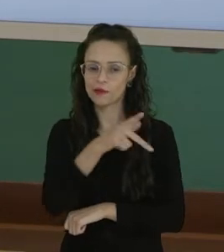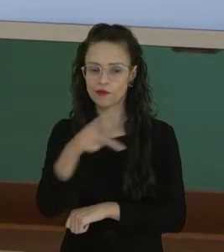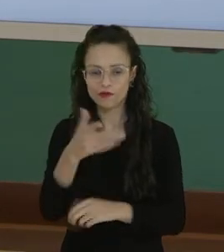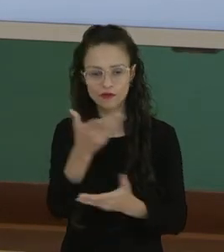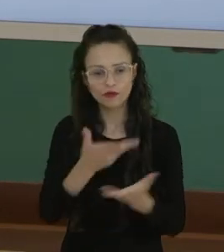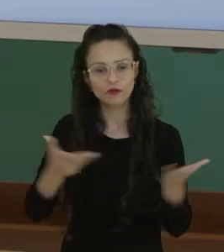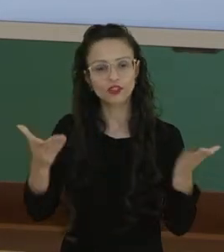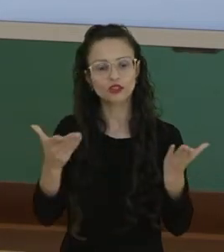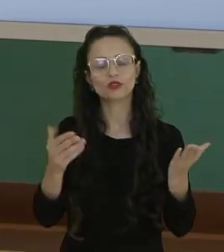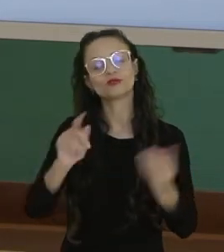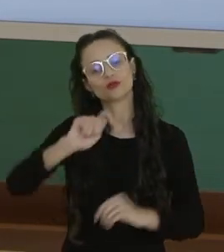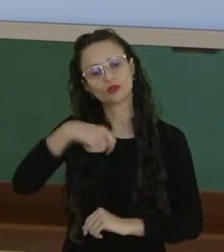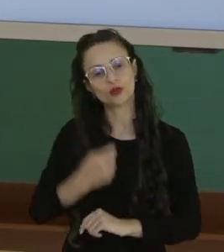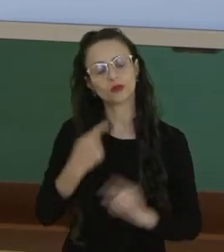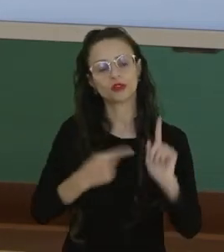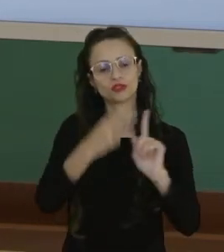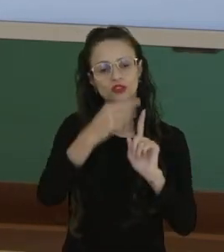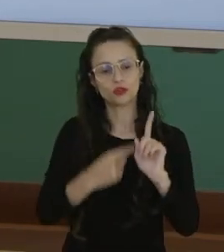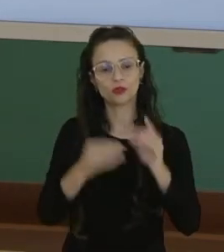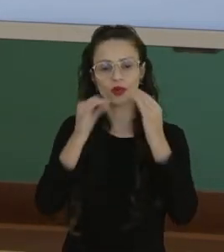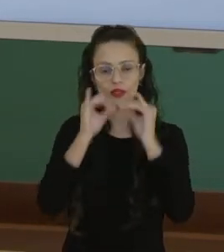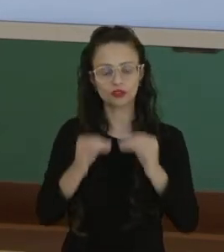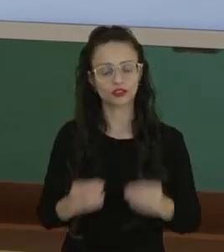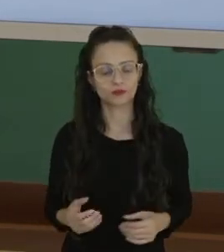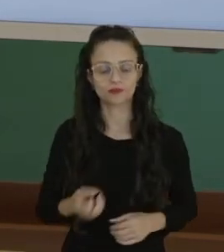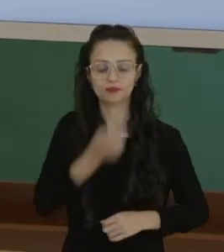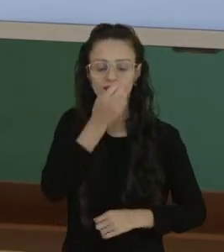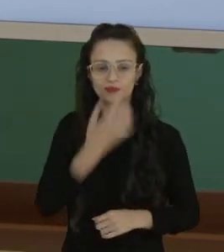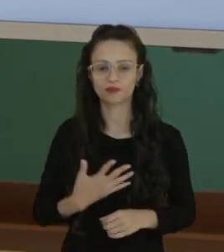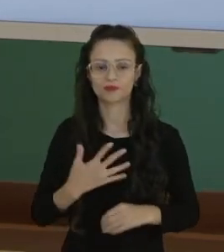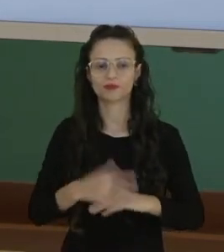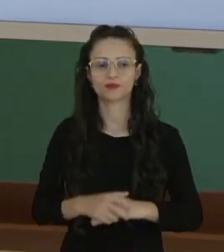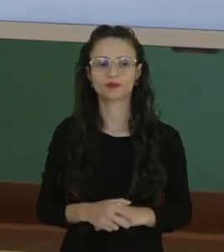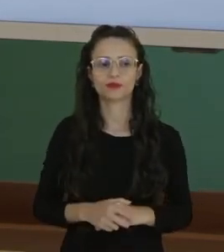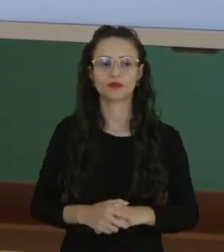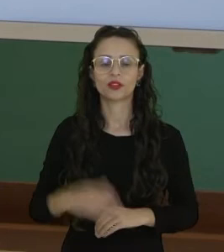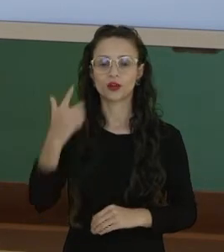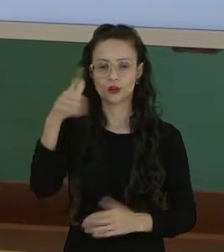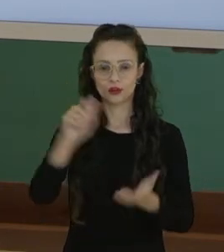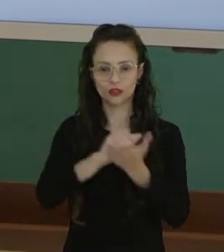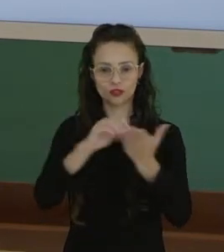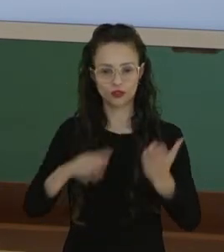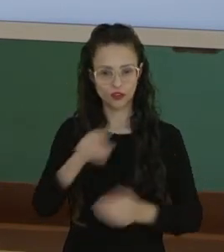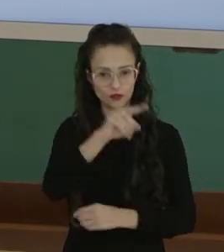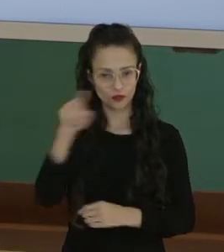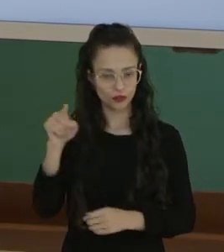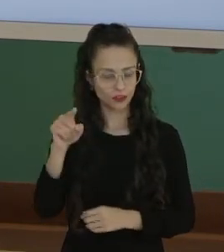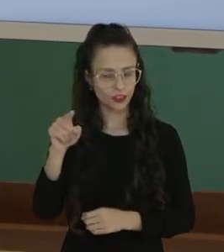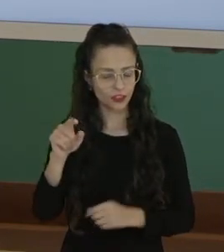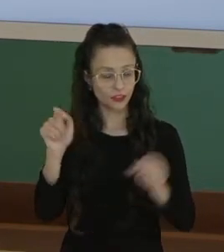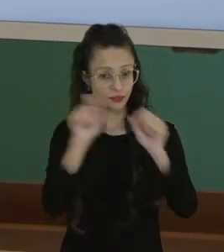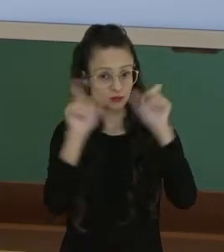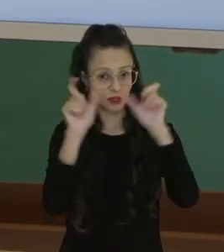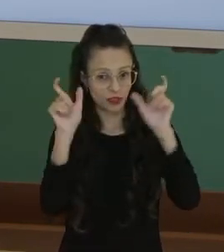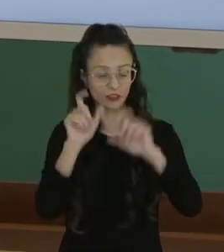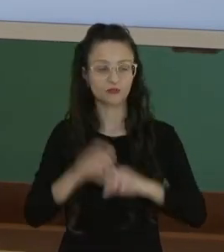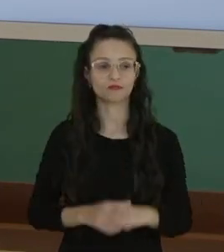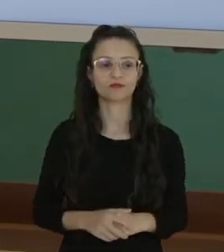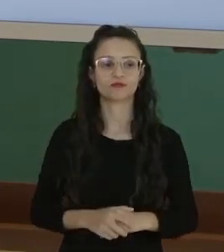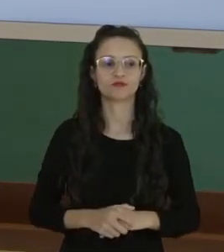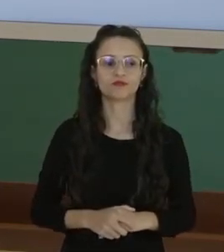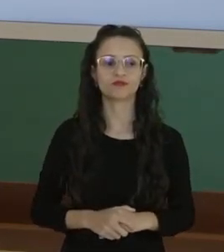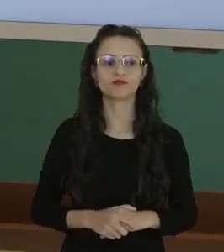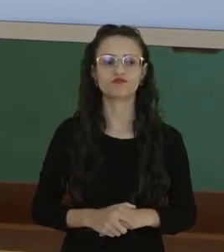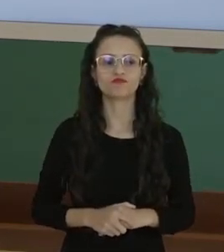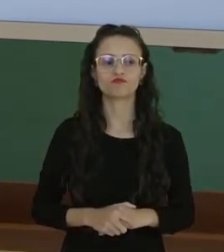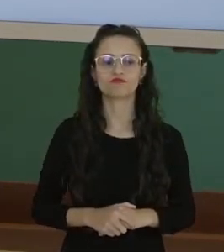esses tipos de energia. Buenas. Uma outra atividade para vocês poderem ficar ligado aí.